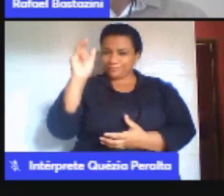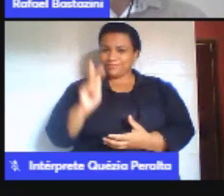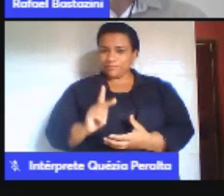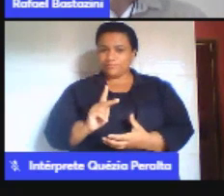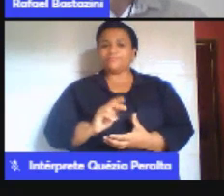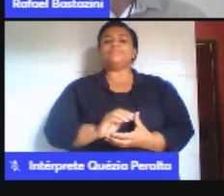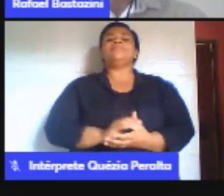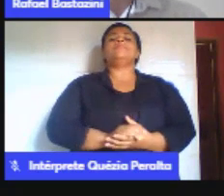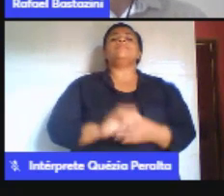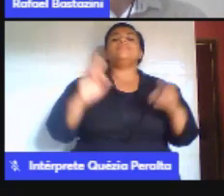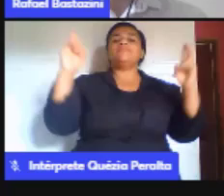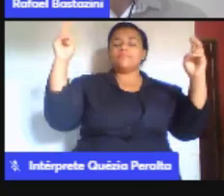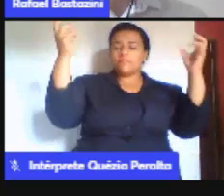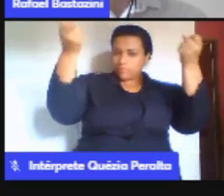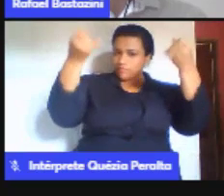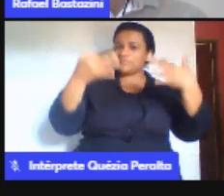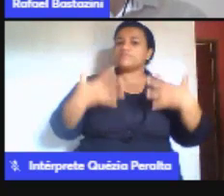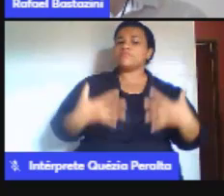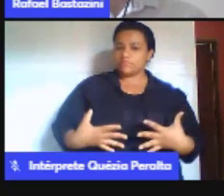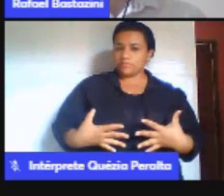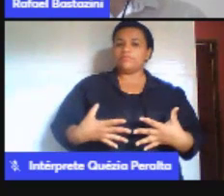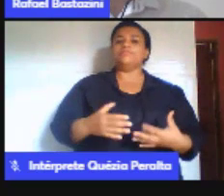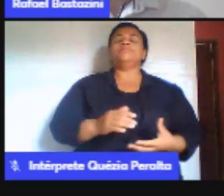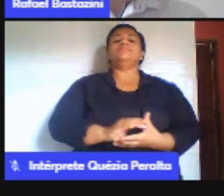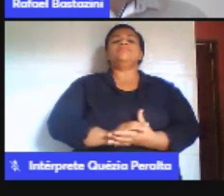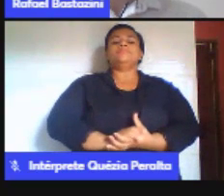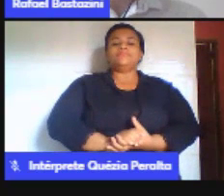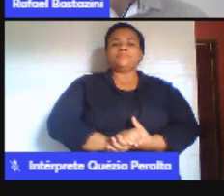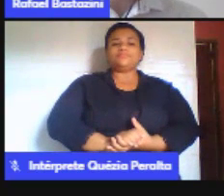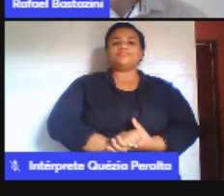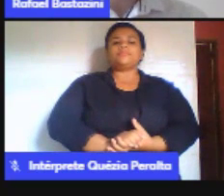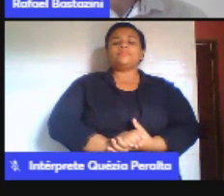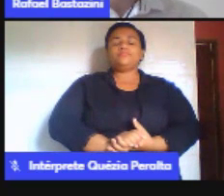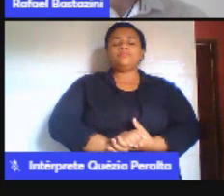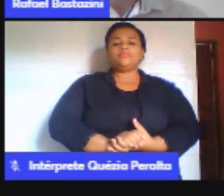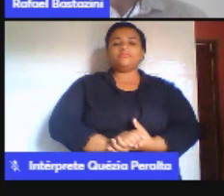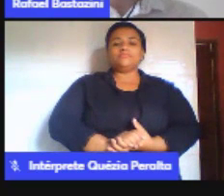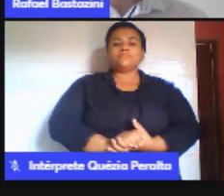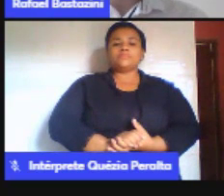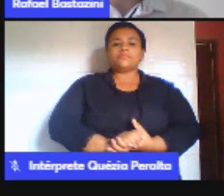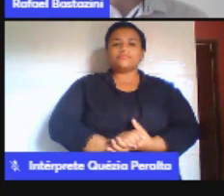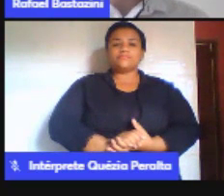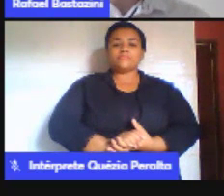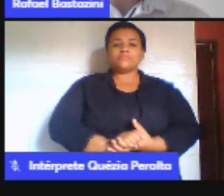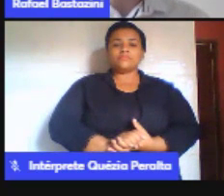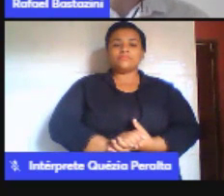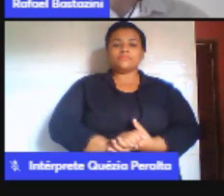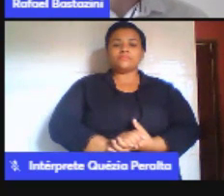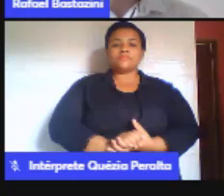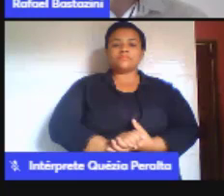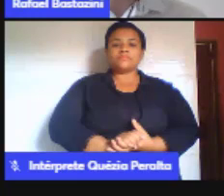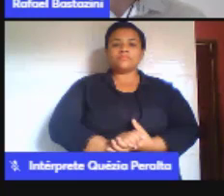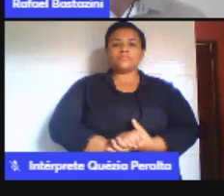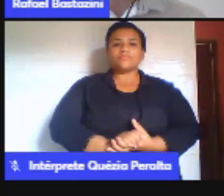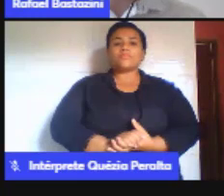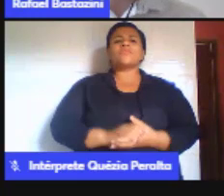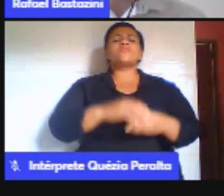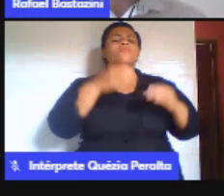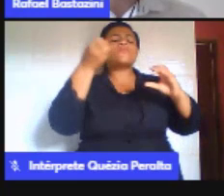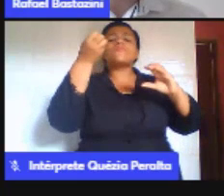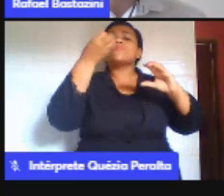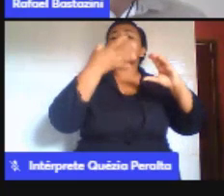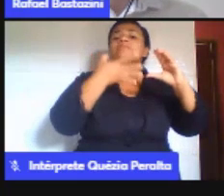tema, agora eu vou explicar certinho o passo a passo como a gente faz para, ou na verdade, quais são as características